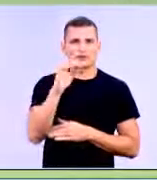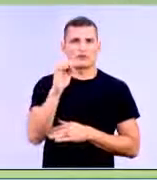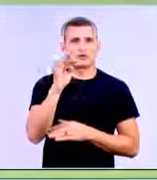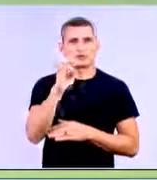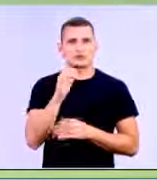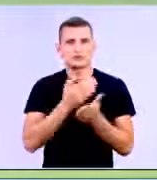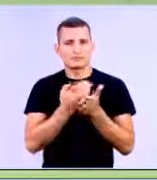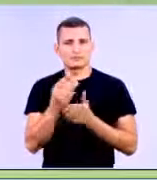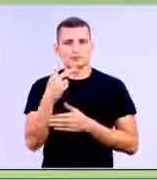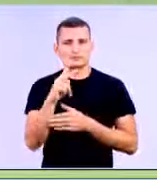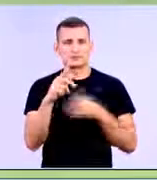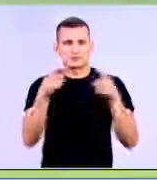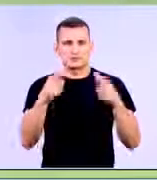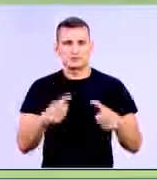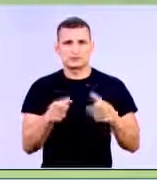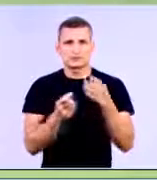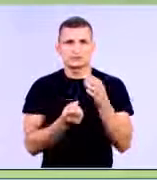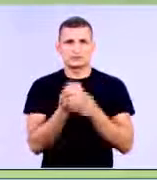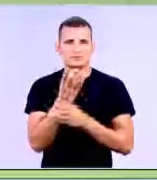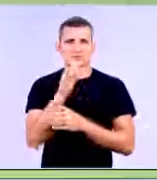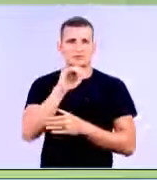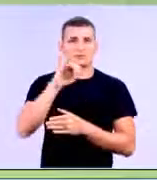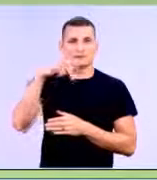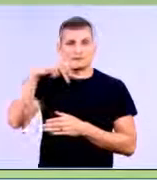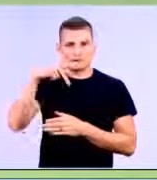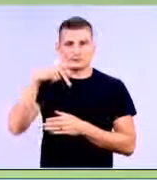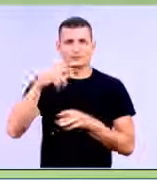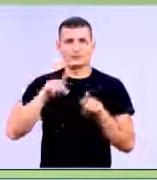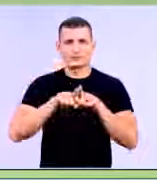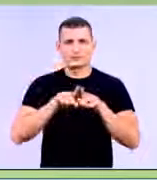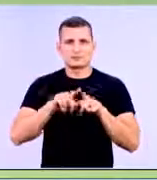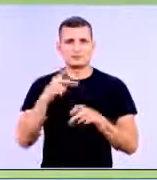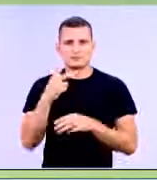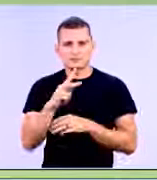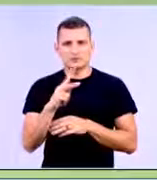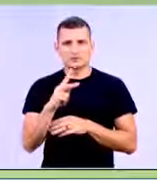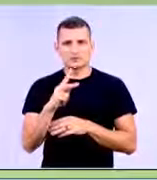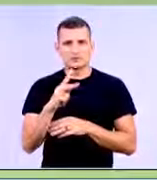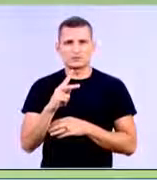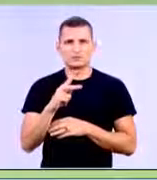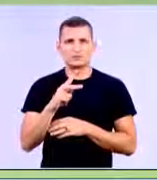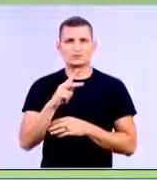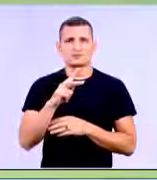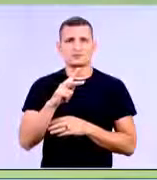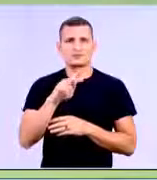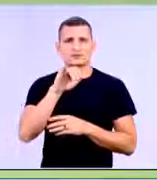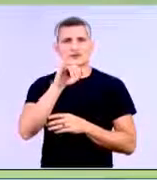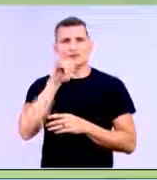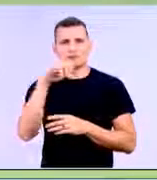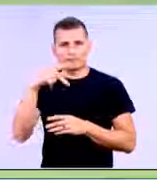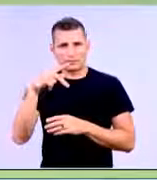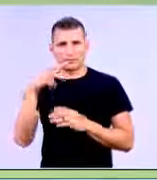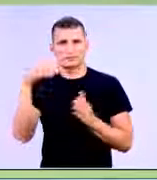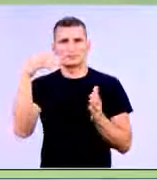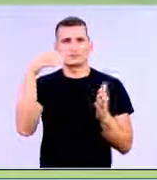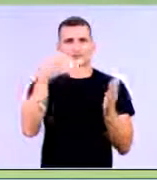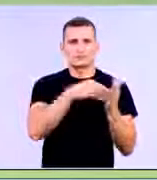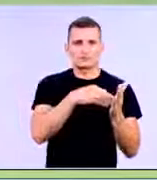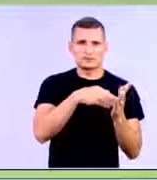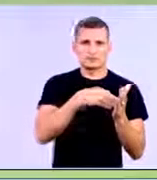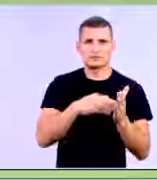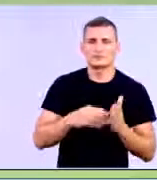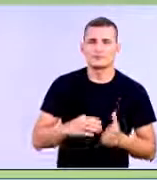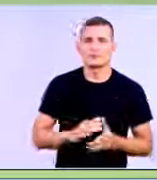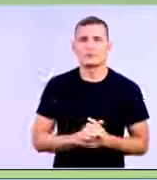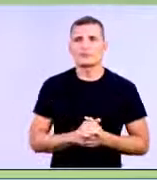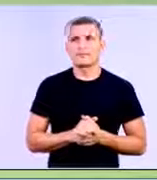seu endereço de origem e a partir do seu endereço de destino. E,